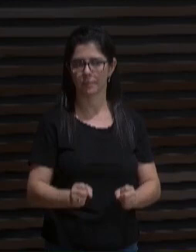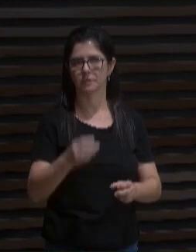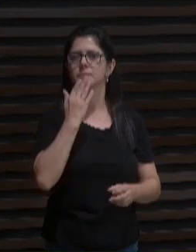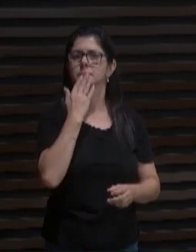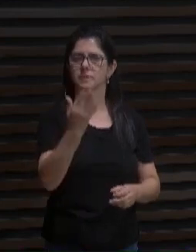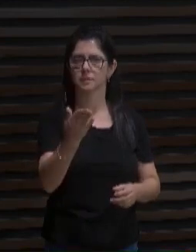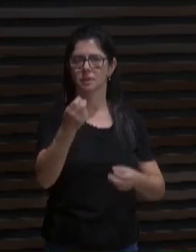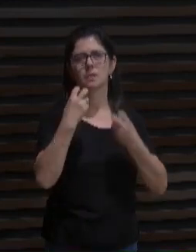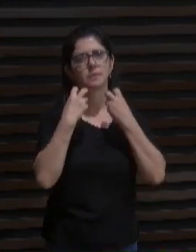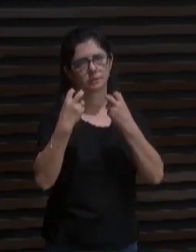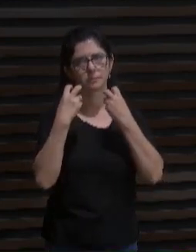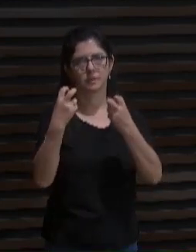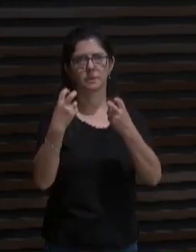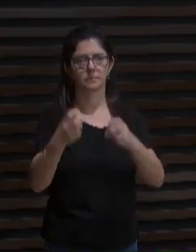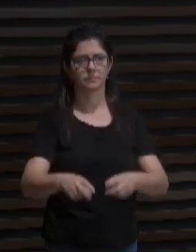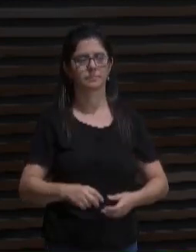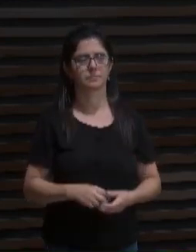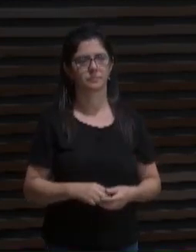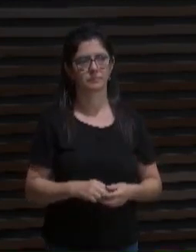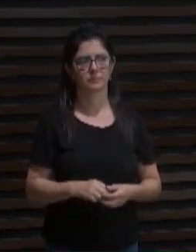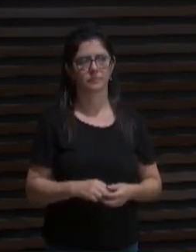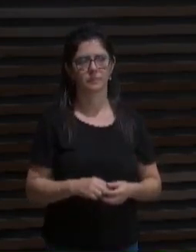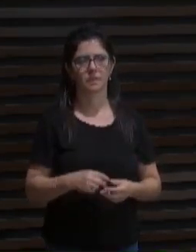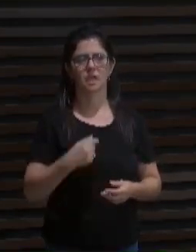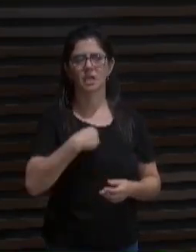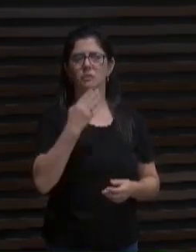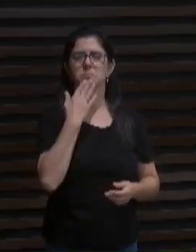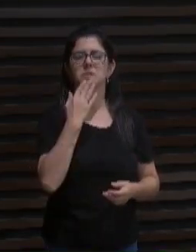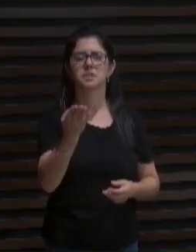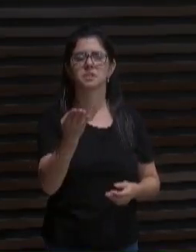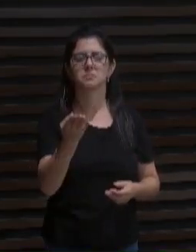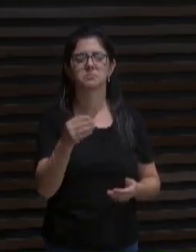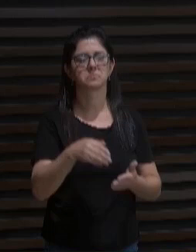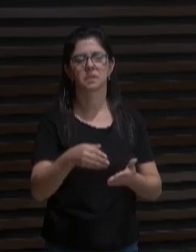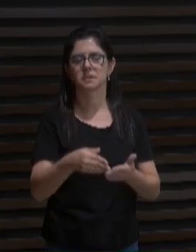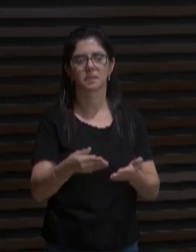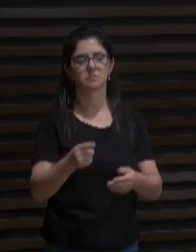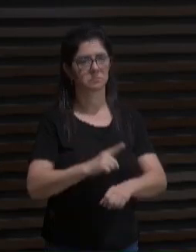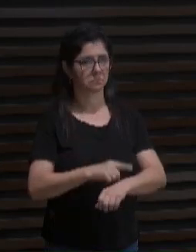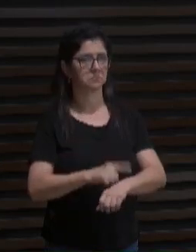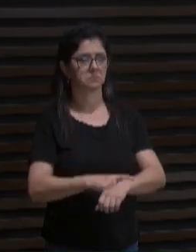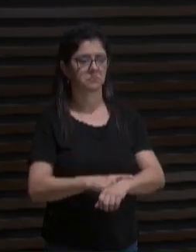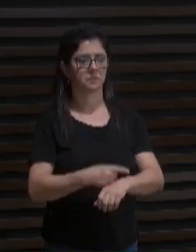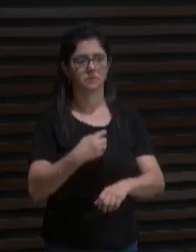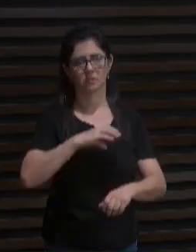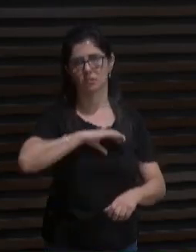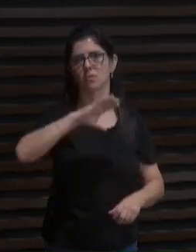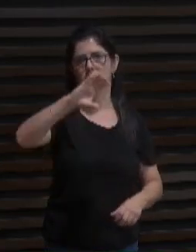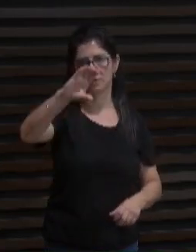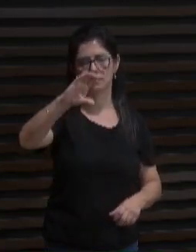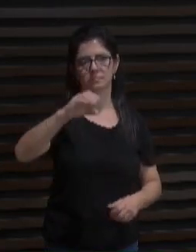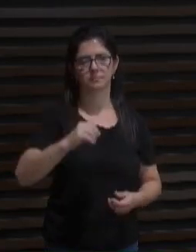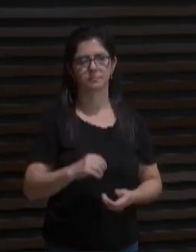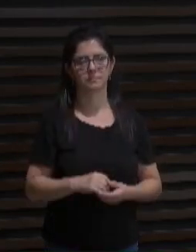suplicar. Aí, eu vou pedir até quando? Até quando eu confiar. Porque tem,